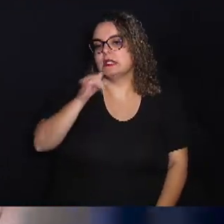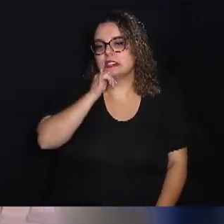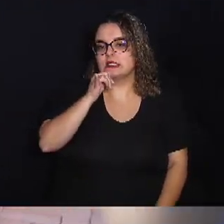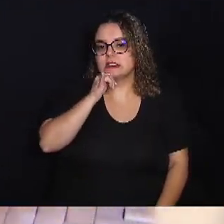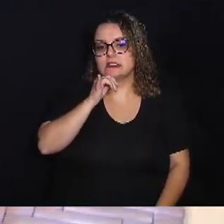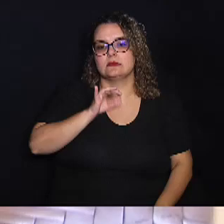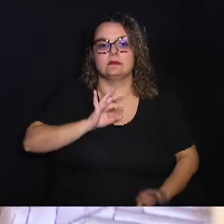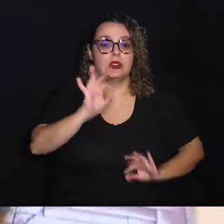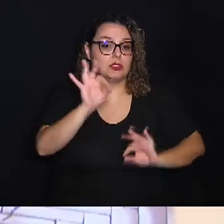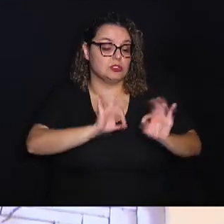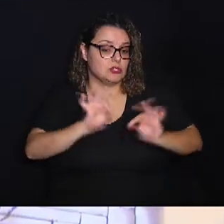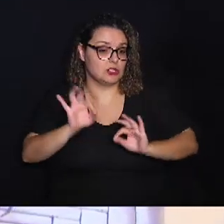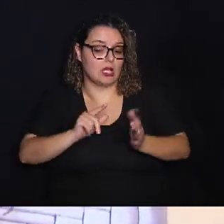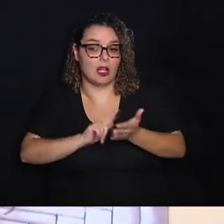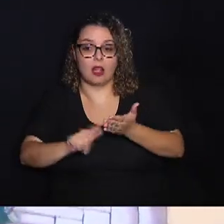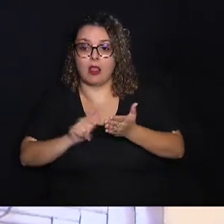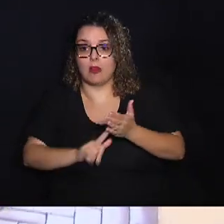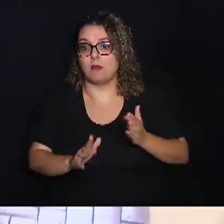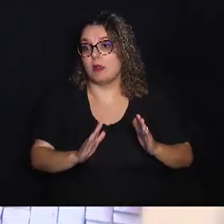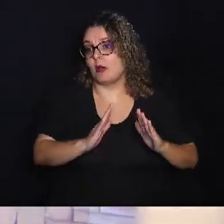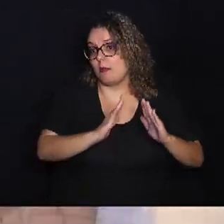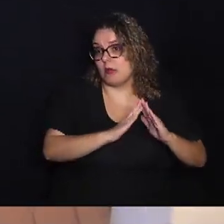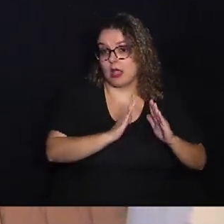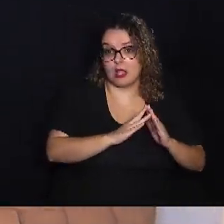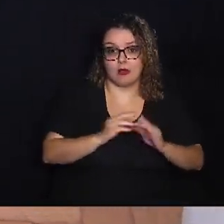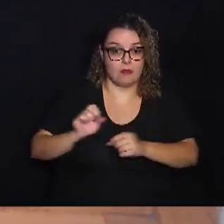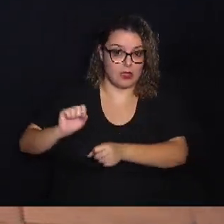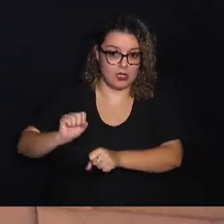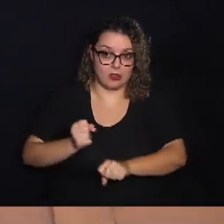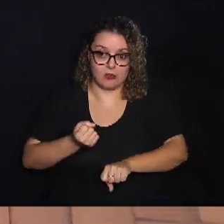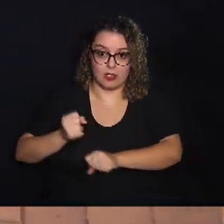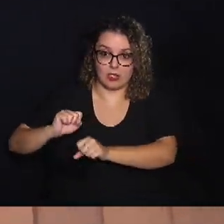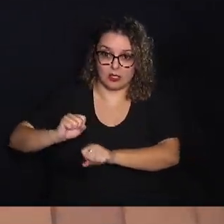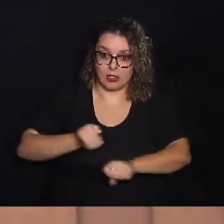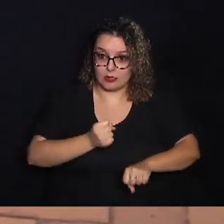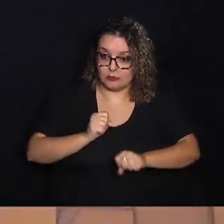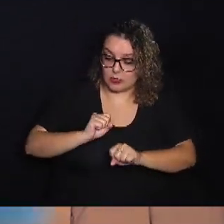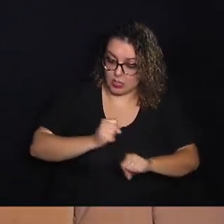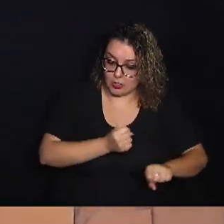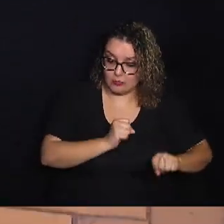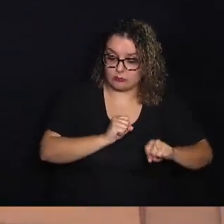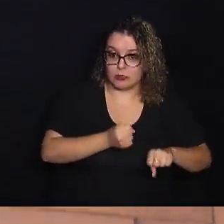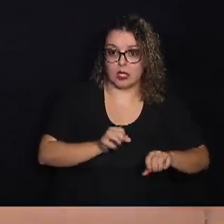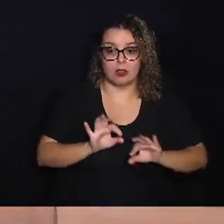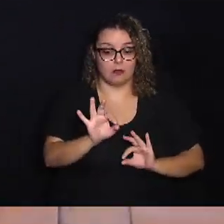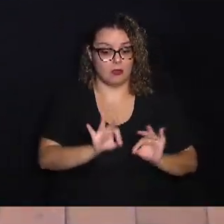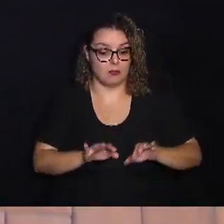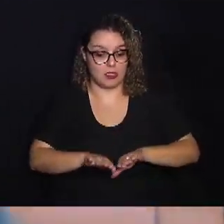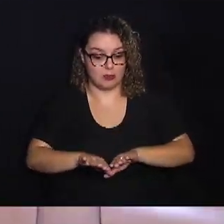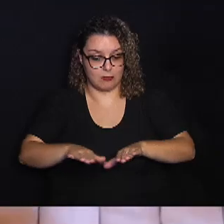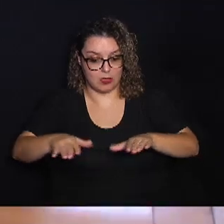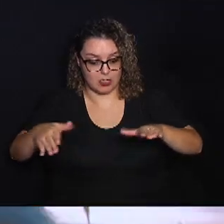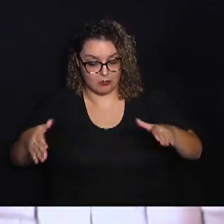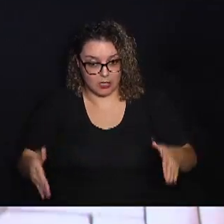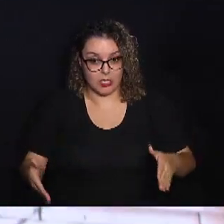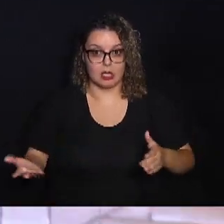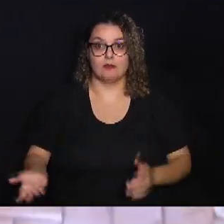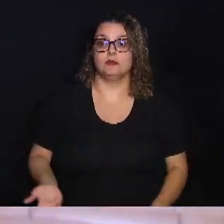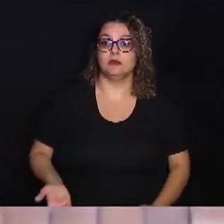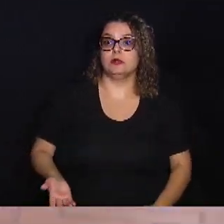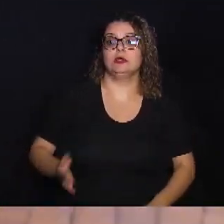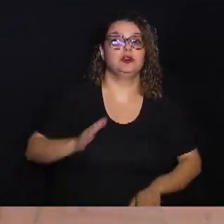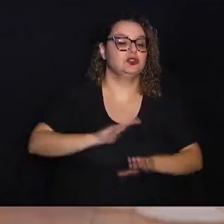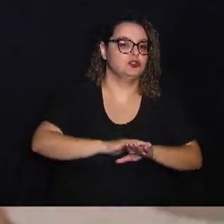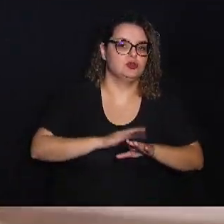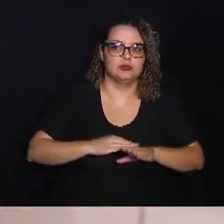uma casa, varrer um chão, arrumar uma mesa, atividades na